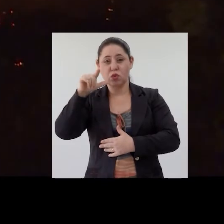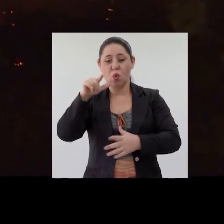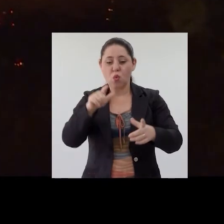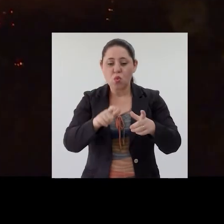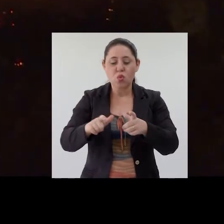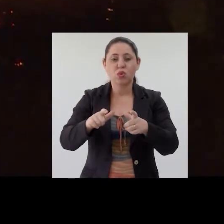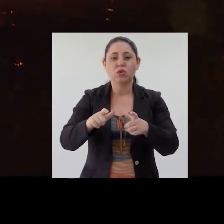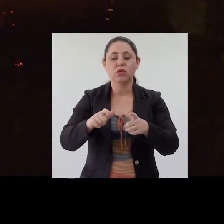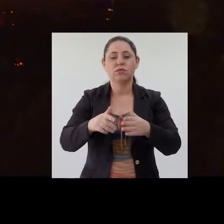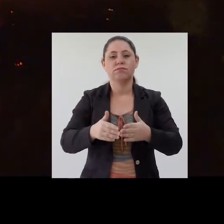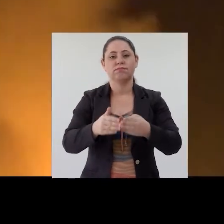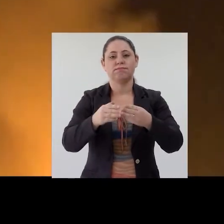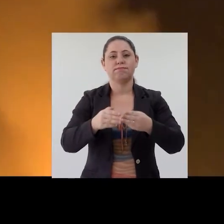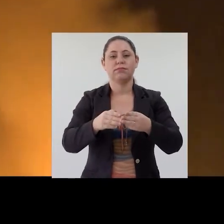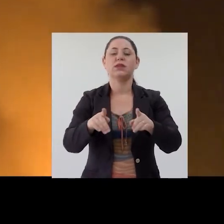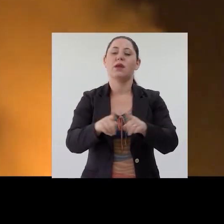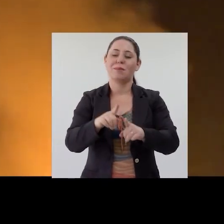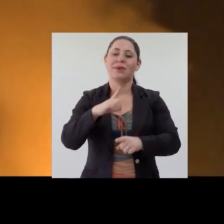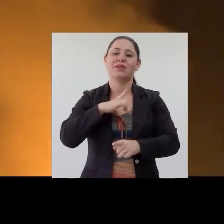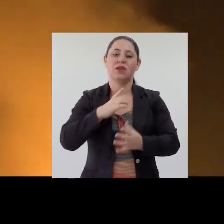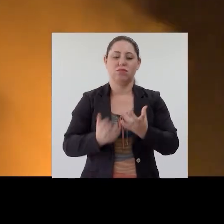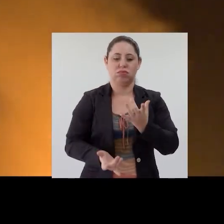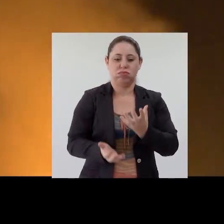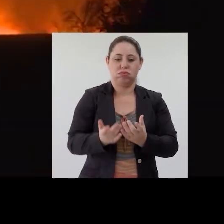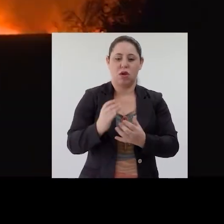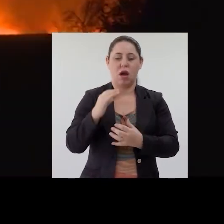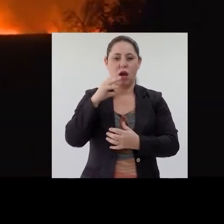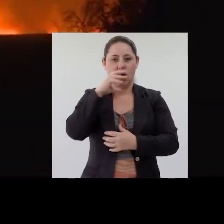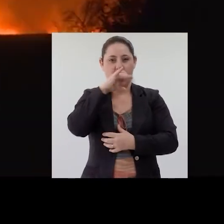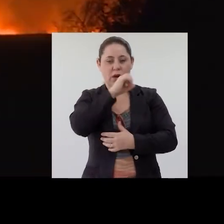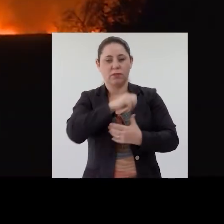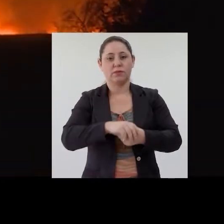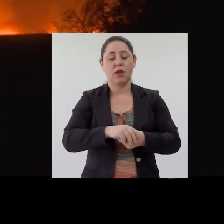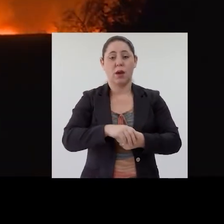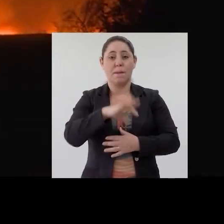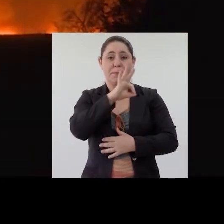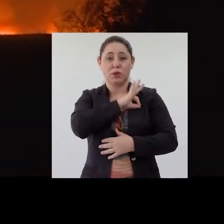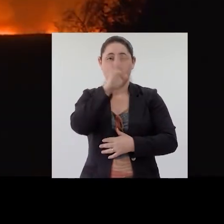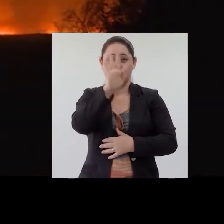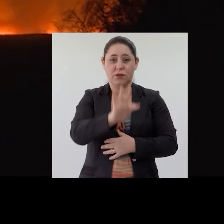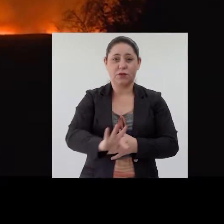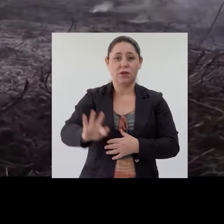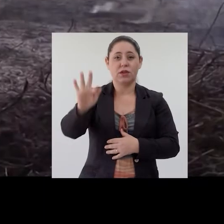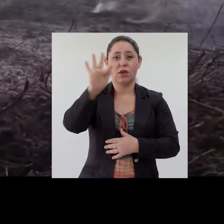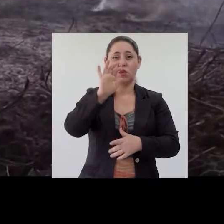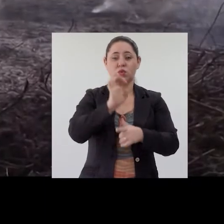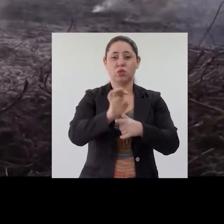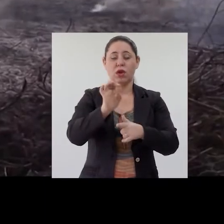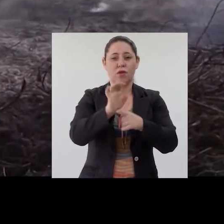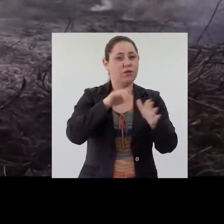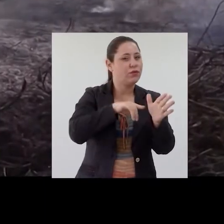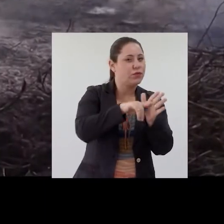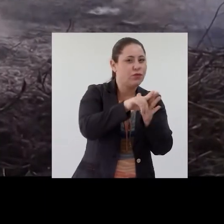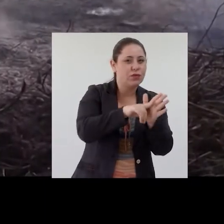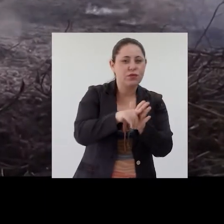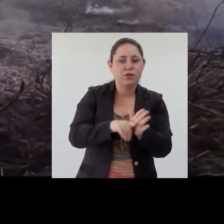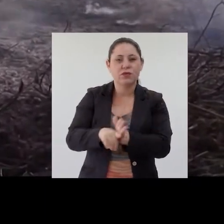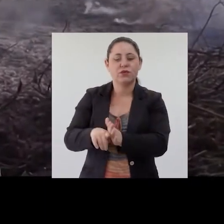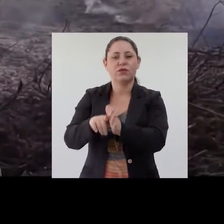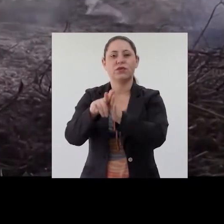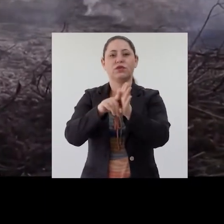do Sul, a região de Corumbá também apresenta focos de calor. A Polícia Federal dos 2 estados